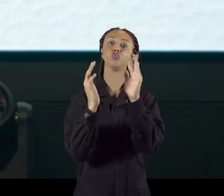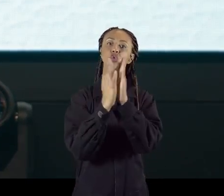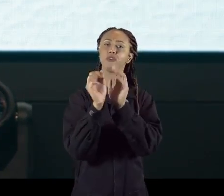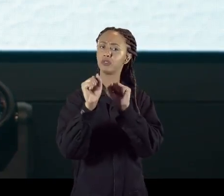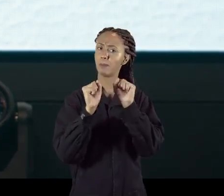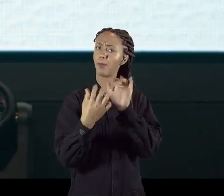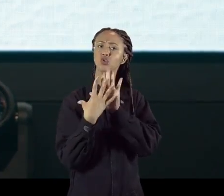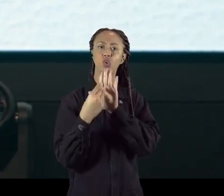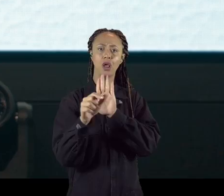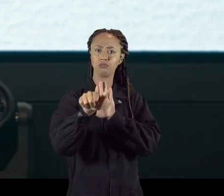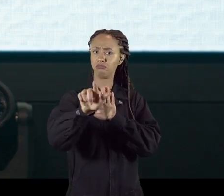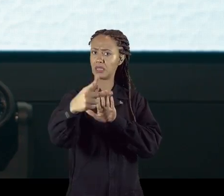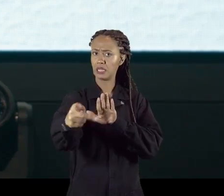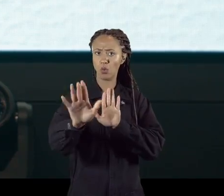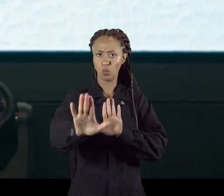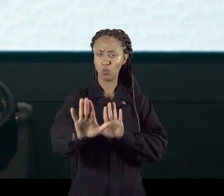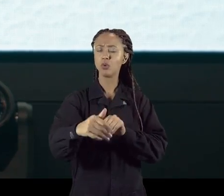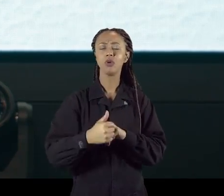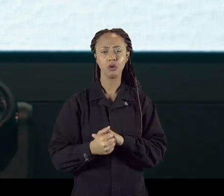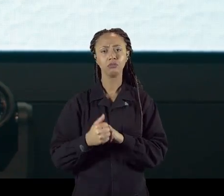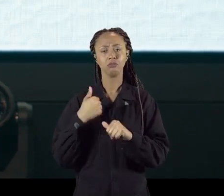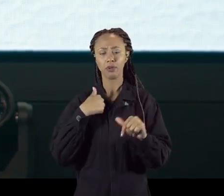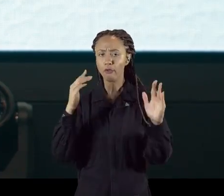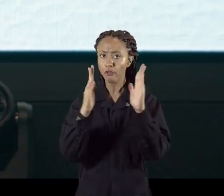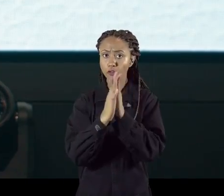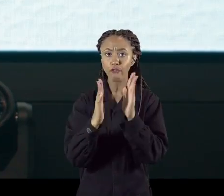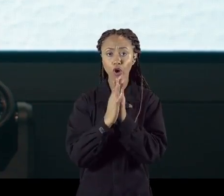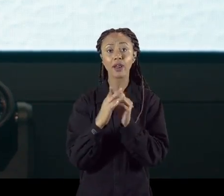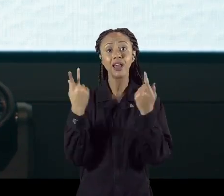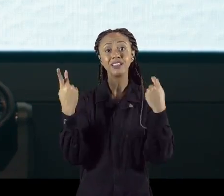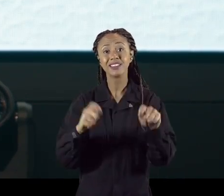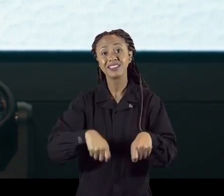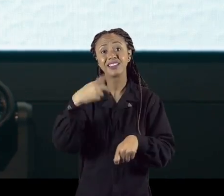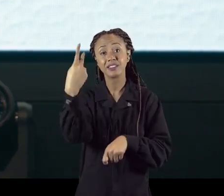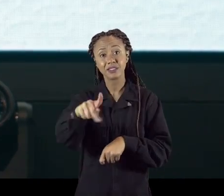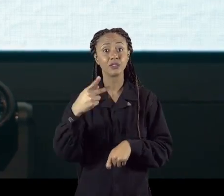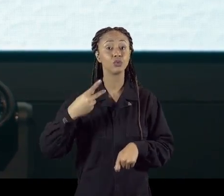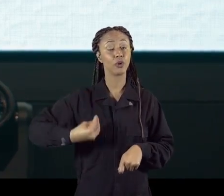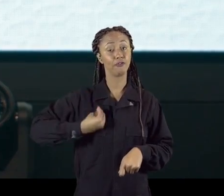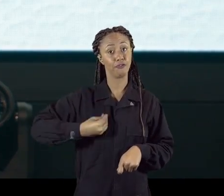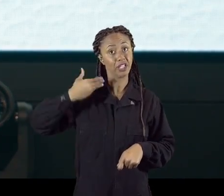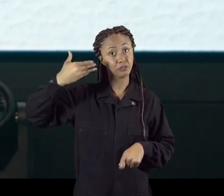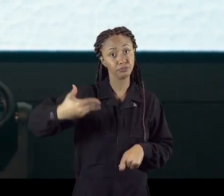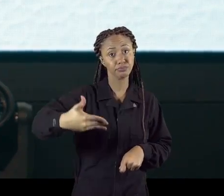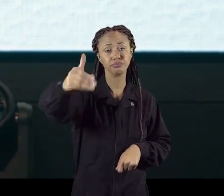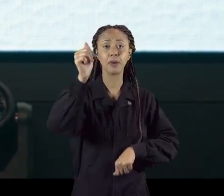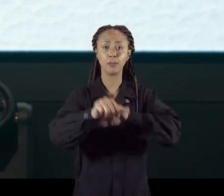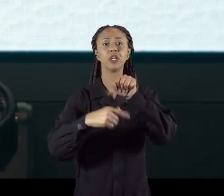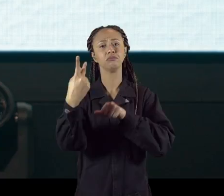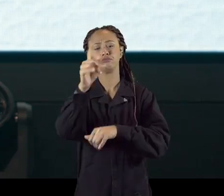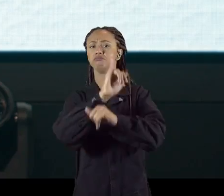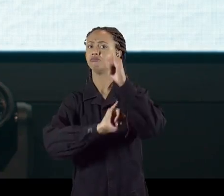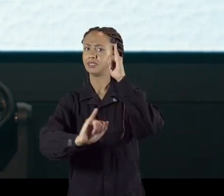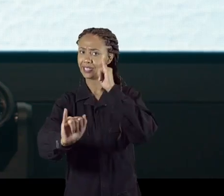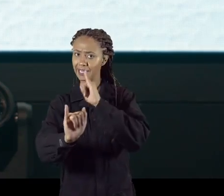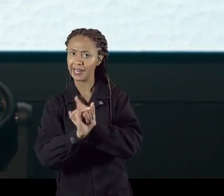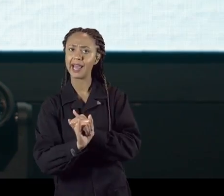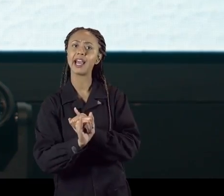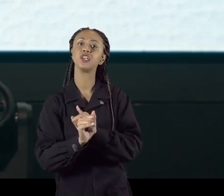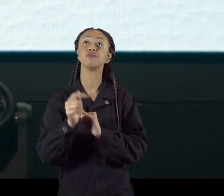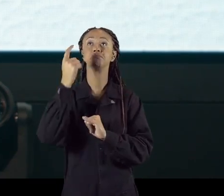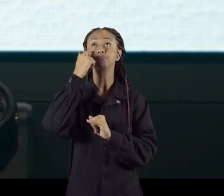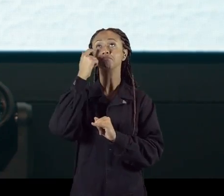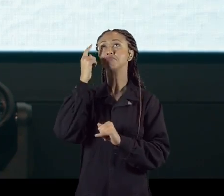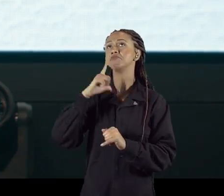comigo aí onde você tiver e Deus vai transformar sua história e isto vale para você também que tá aí na internet veja